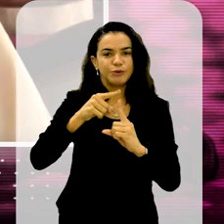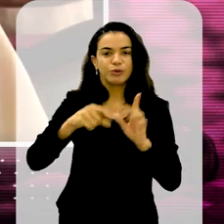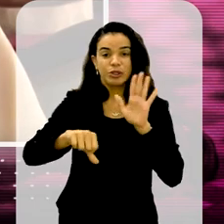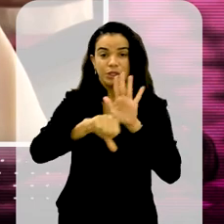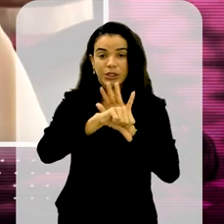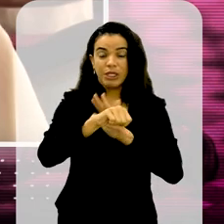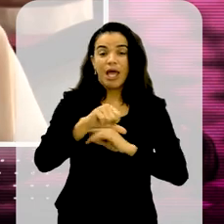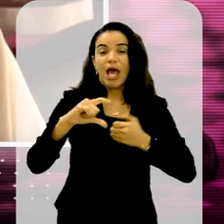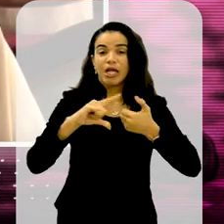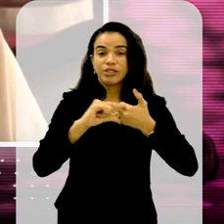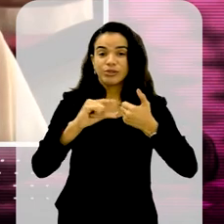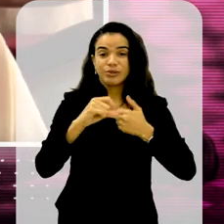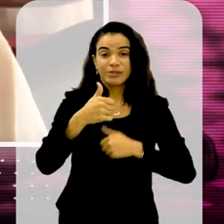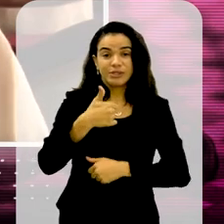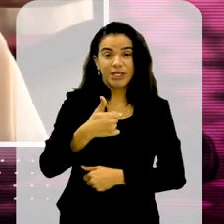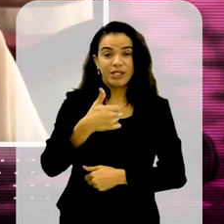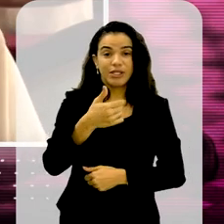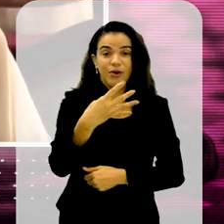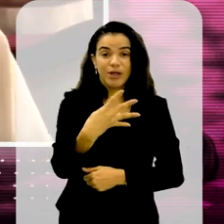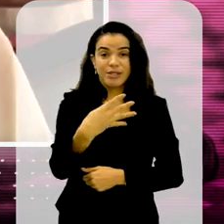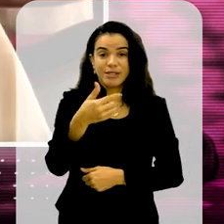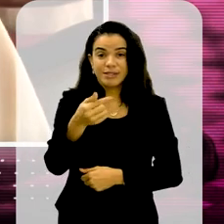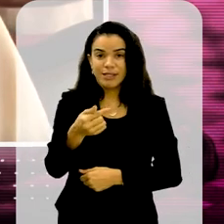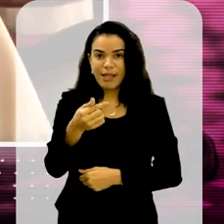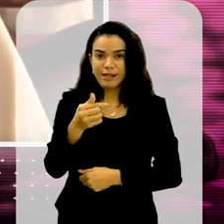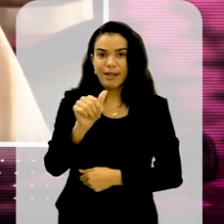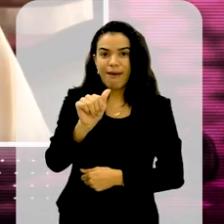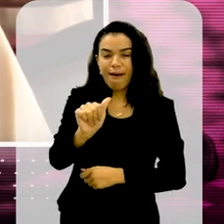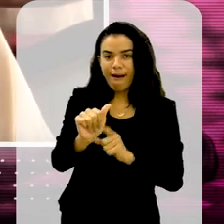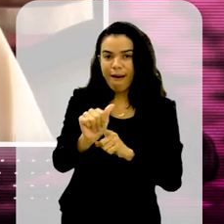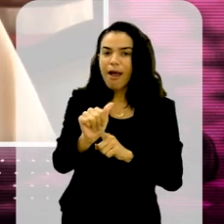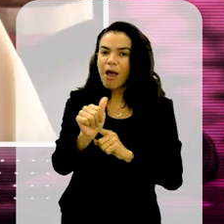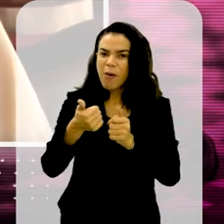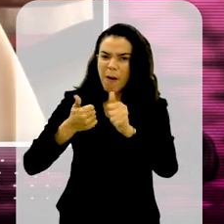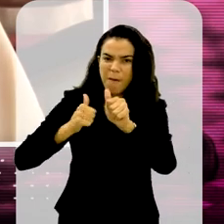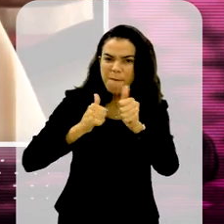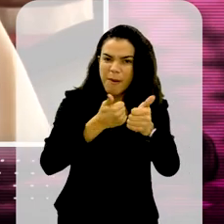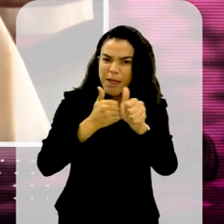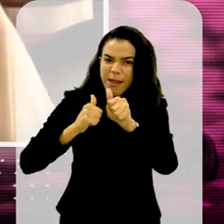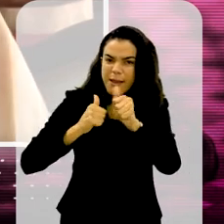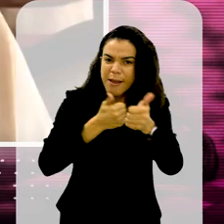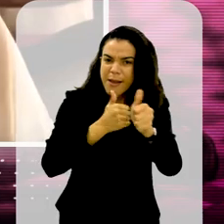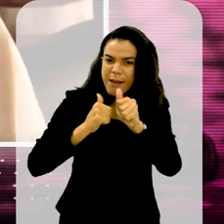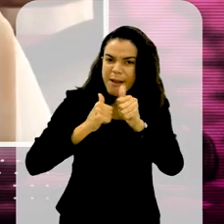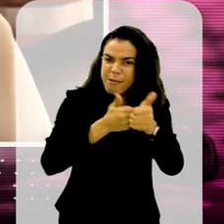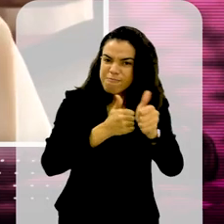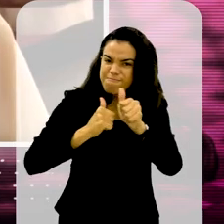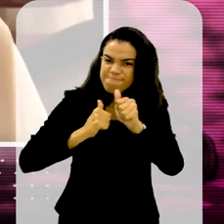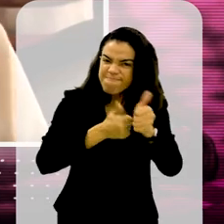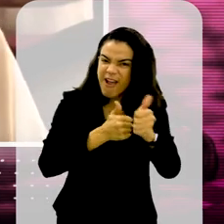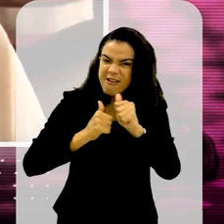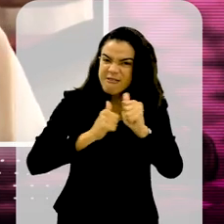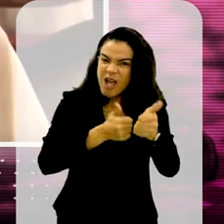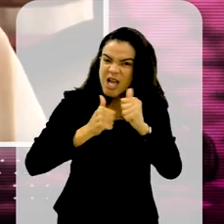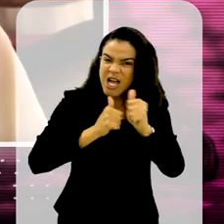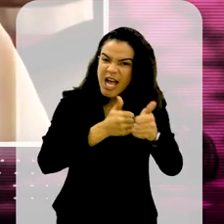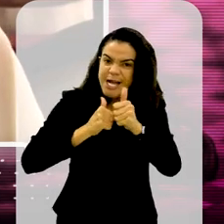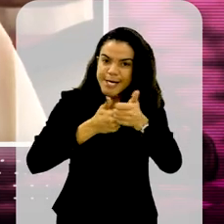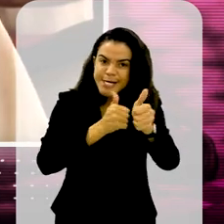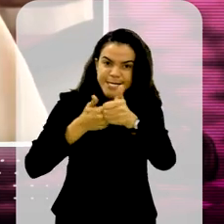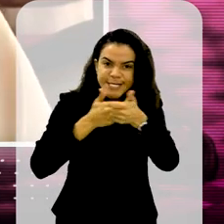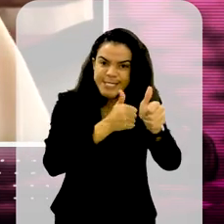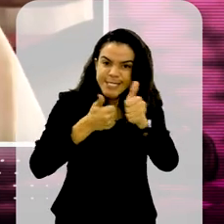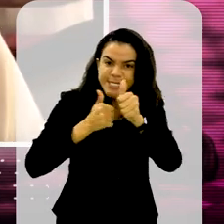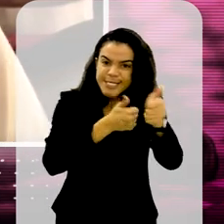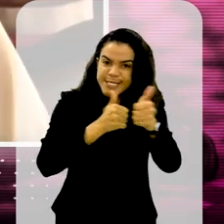artigo 147-A, crime de perseguição, é uma perseguição sistêmica, sistemática,